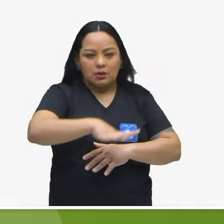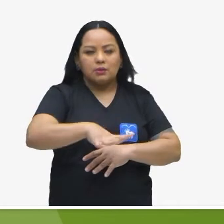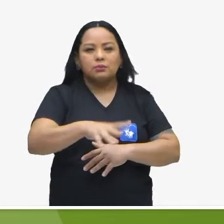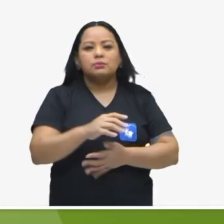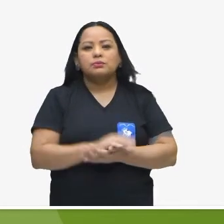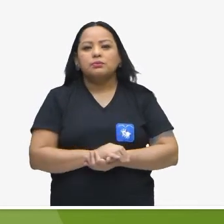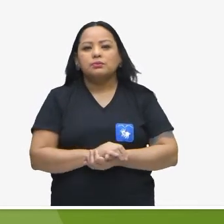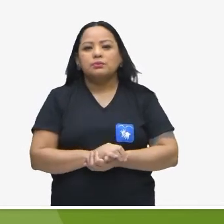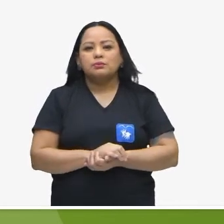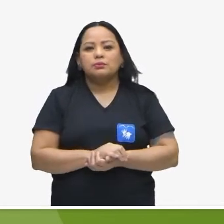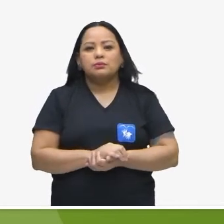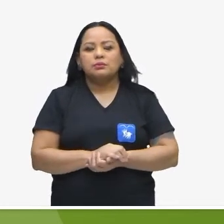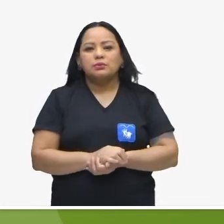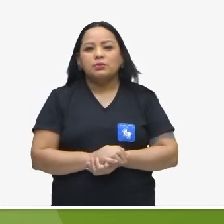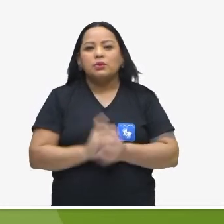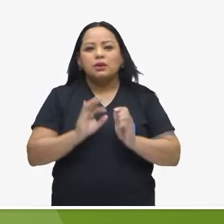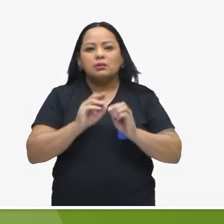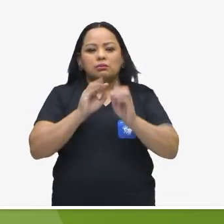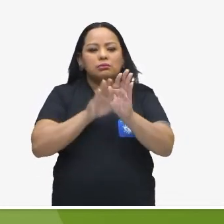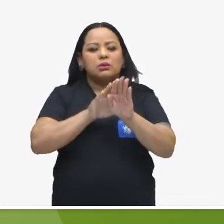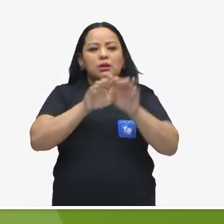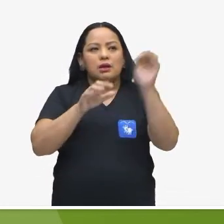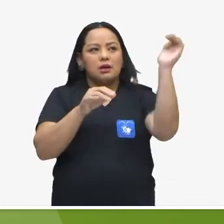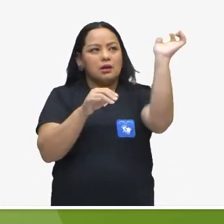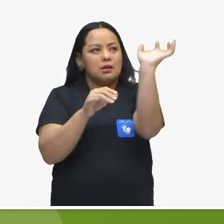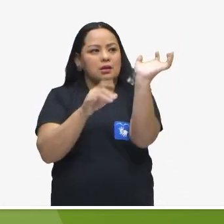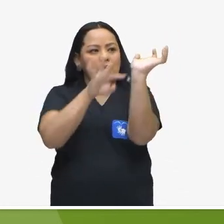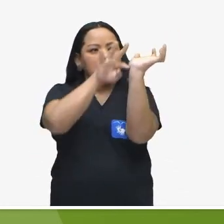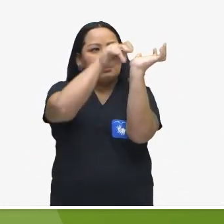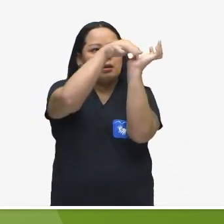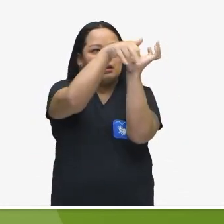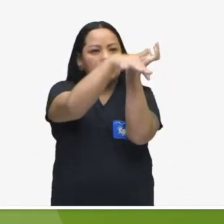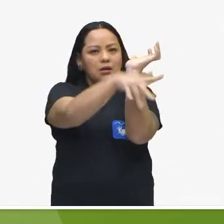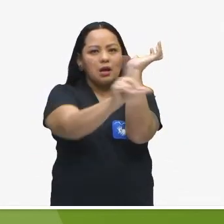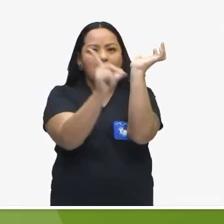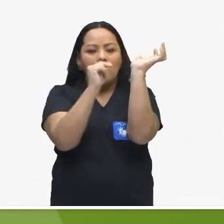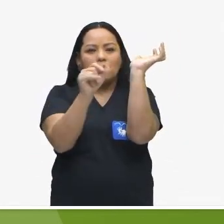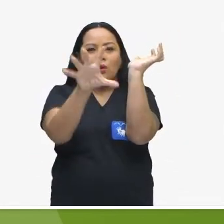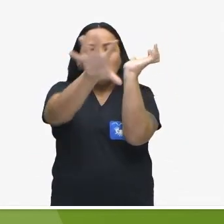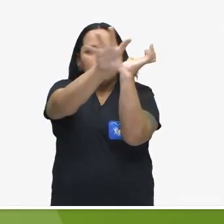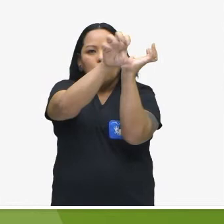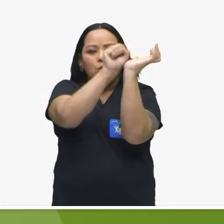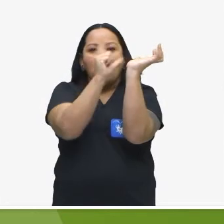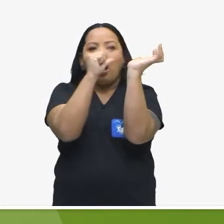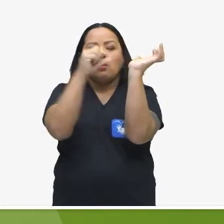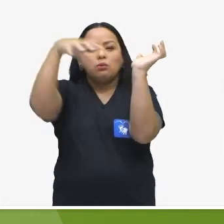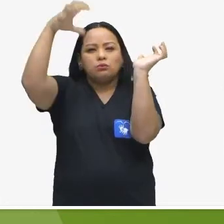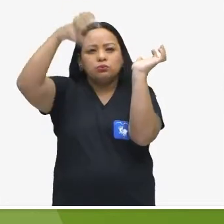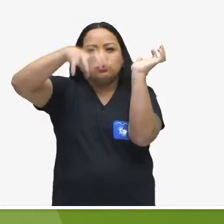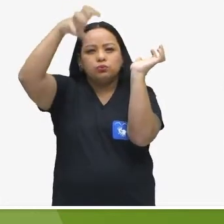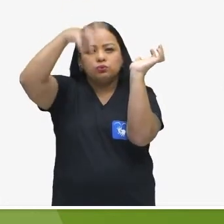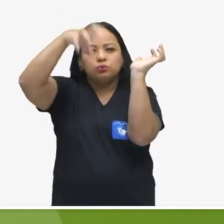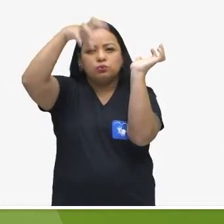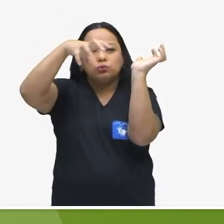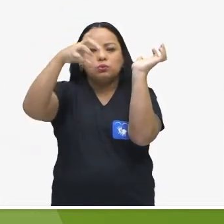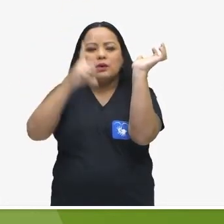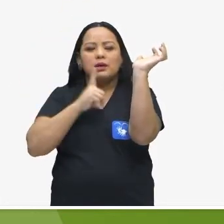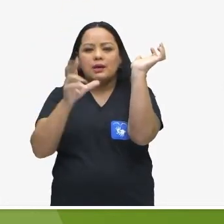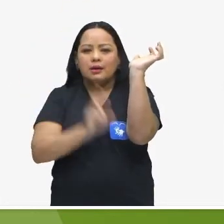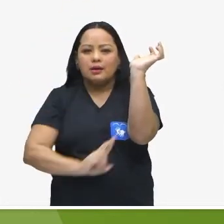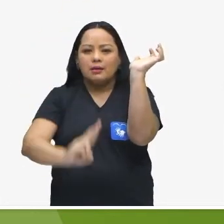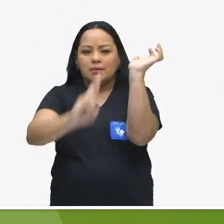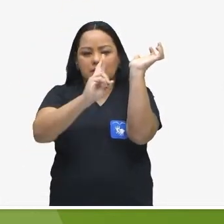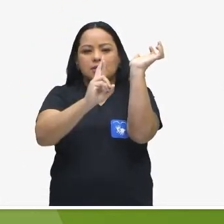da transpiração. E ela pode receber água através das chuvas, que está aí representado